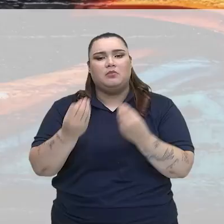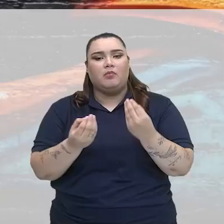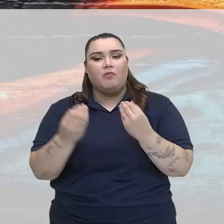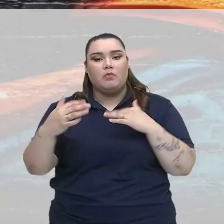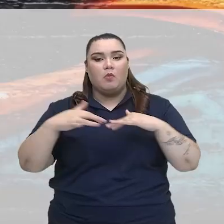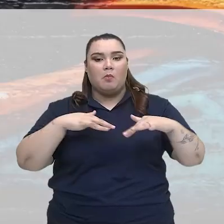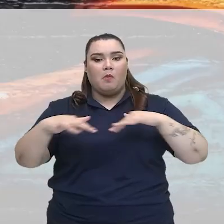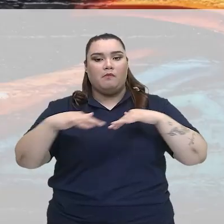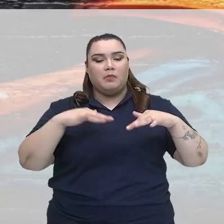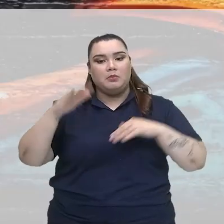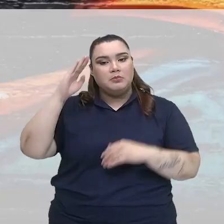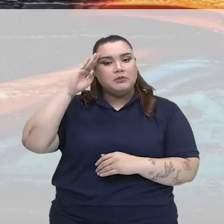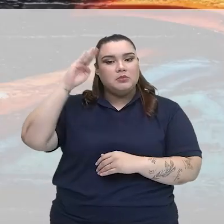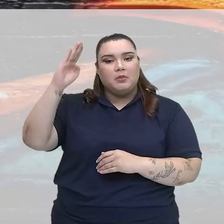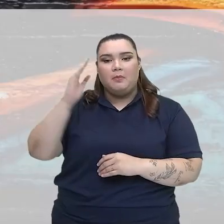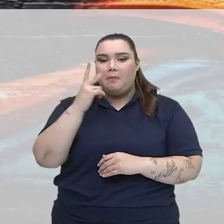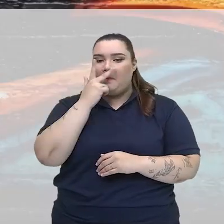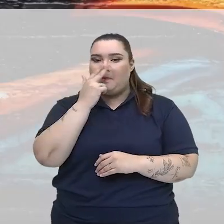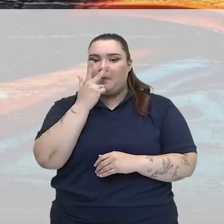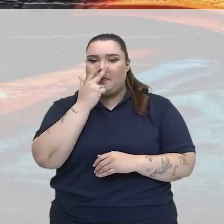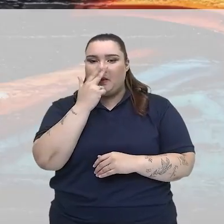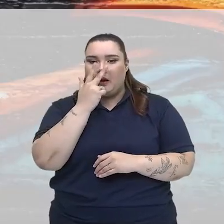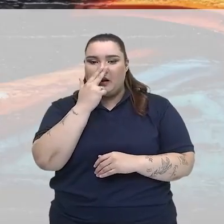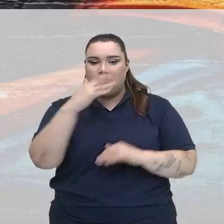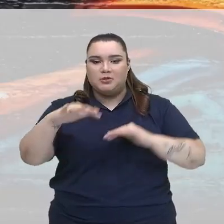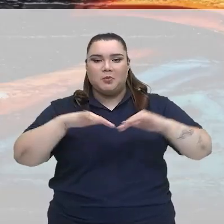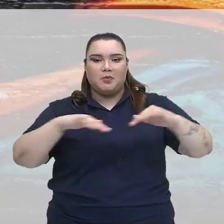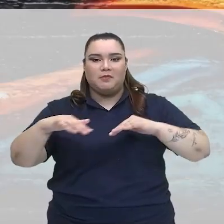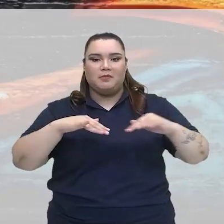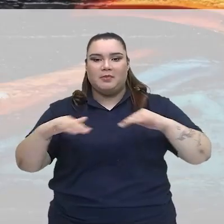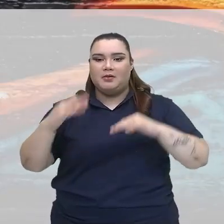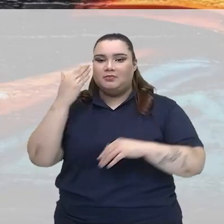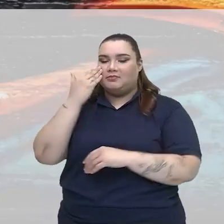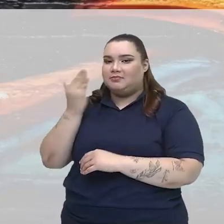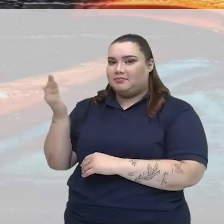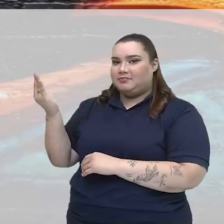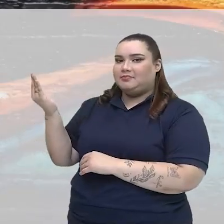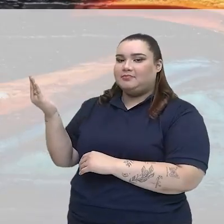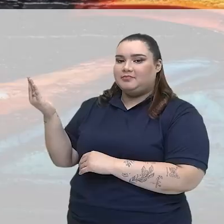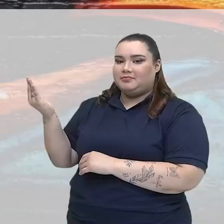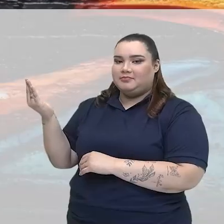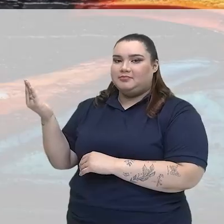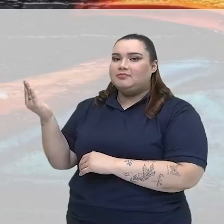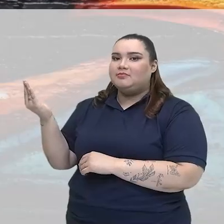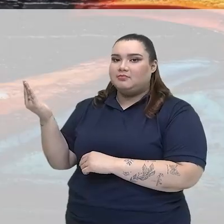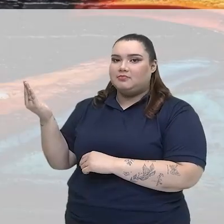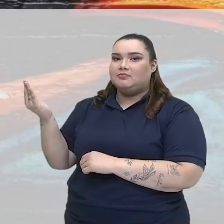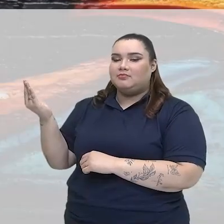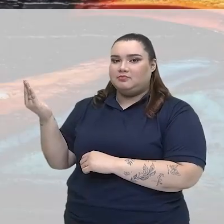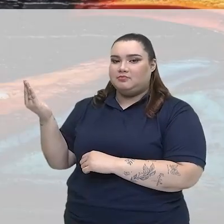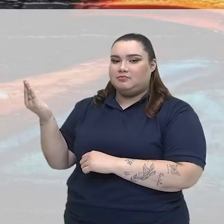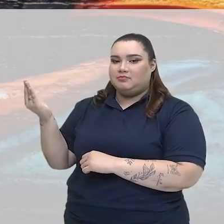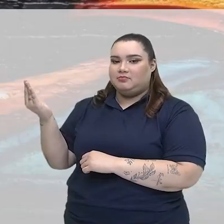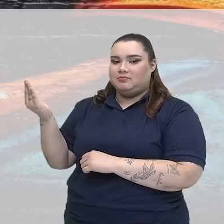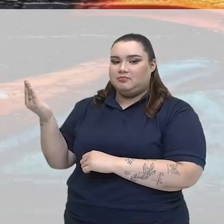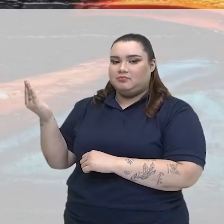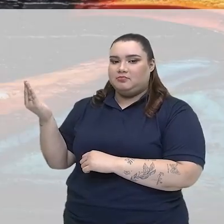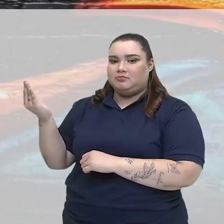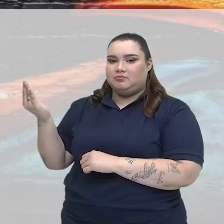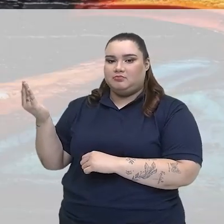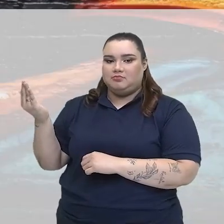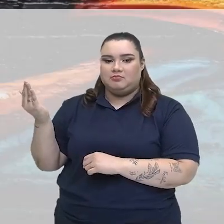onde o movimento principal parece que eu estou dirigindo uma moto. Né? Nesse movimento, onde os cotovelos